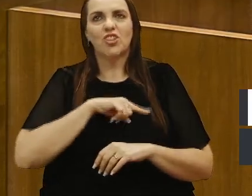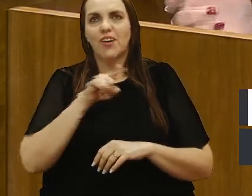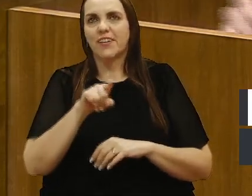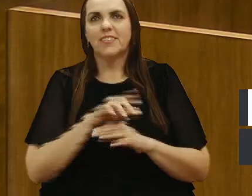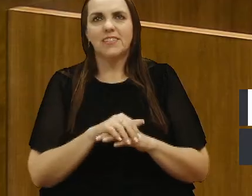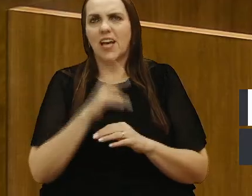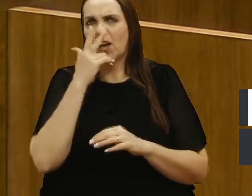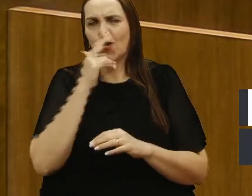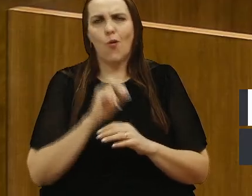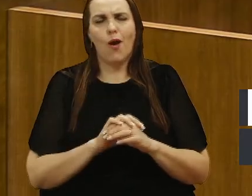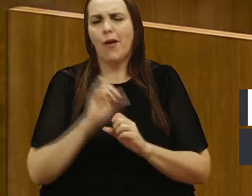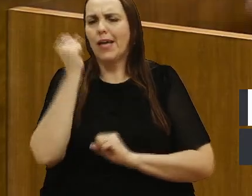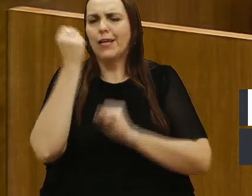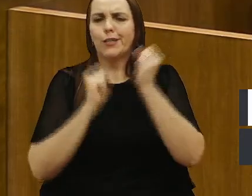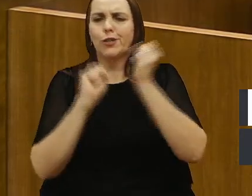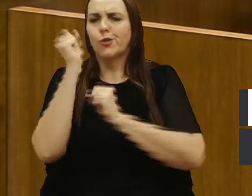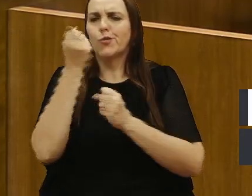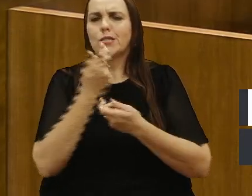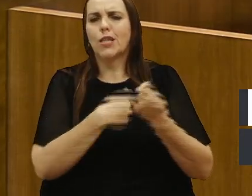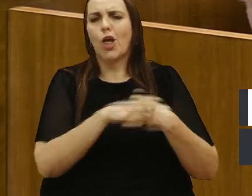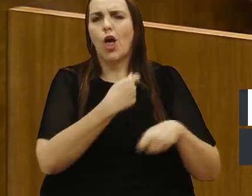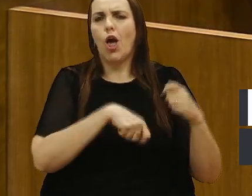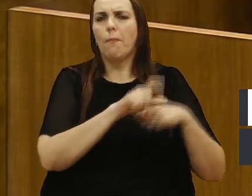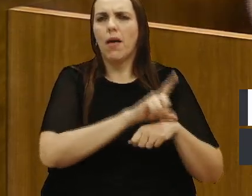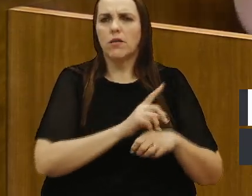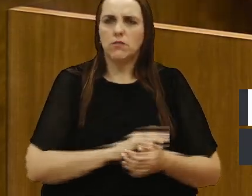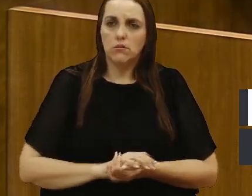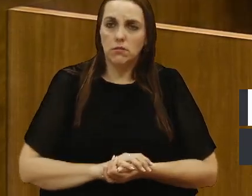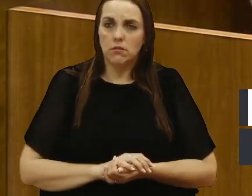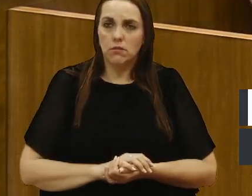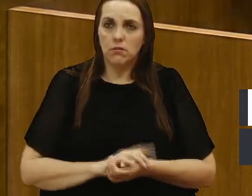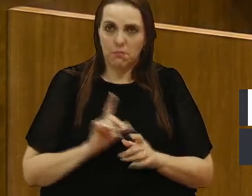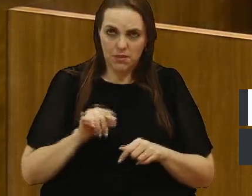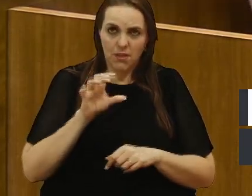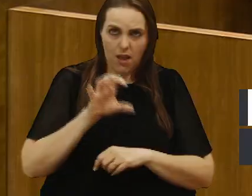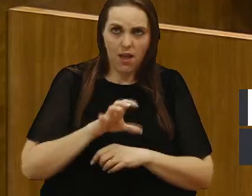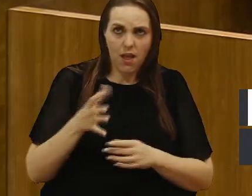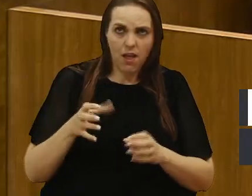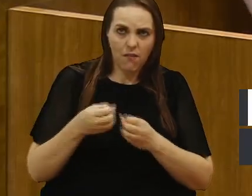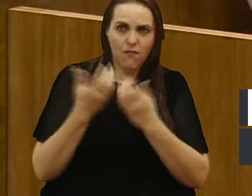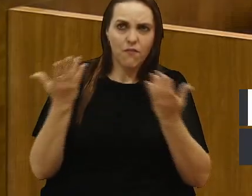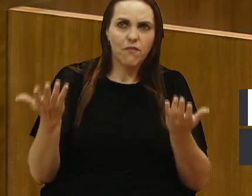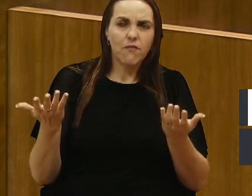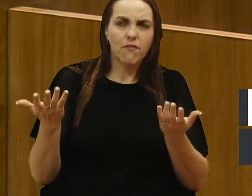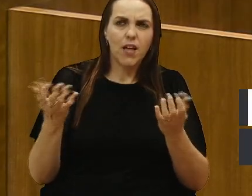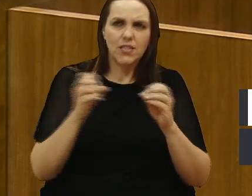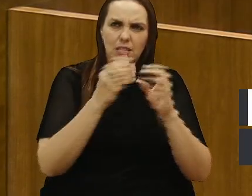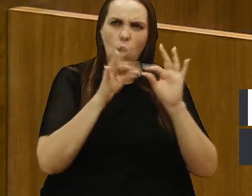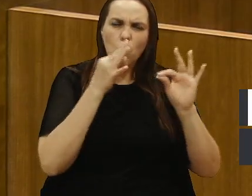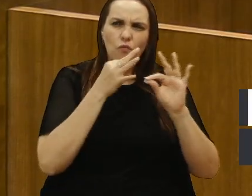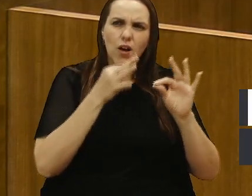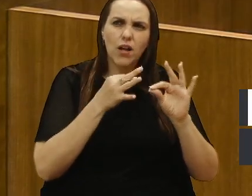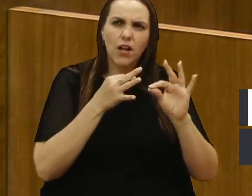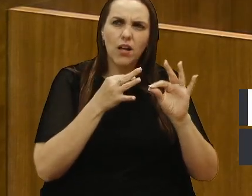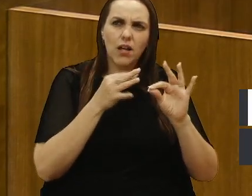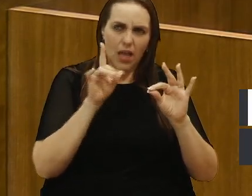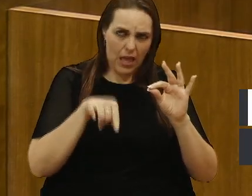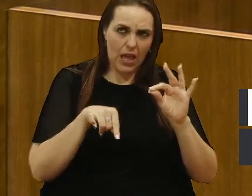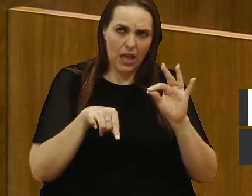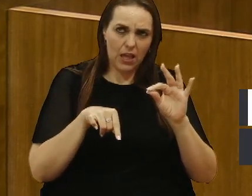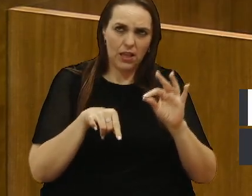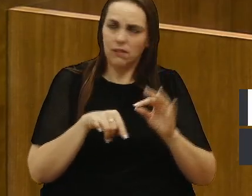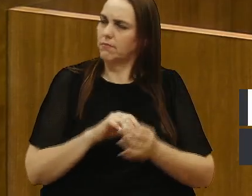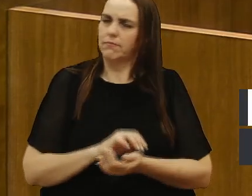a indústria e o comércio, mas é isso que é a nossa festa da uva? Não